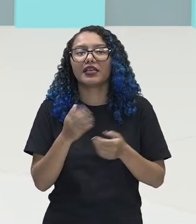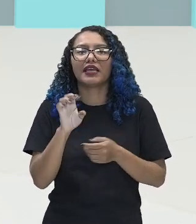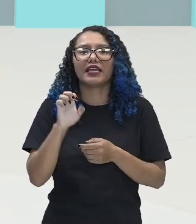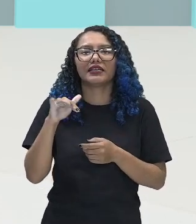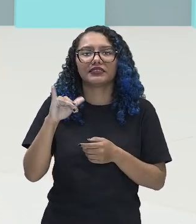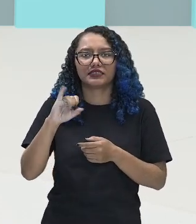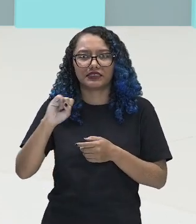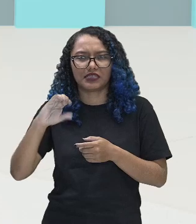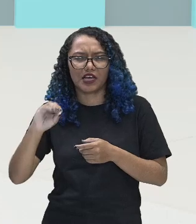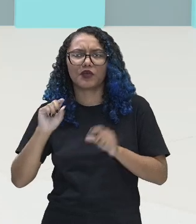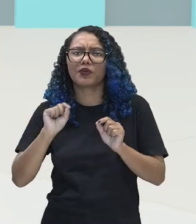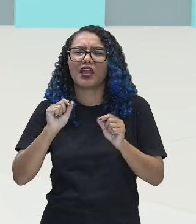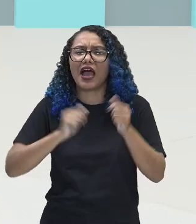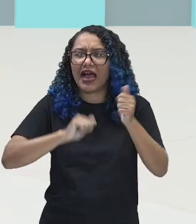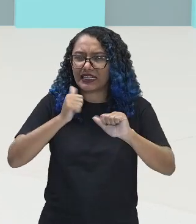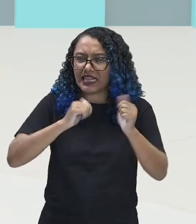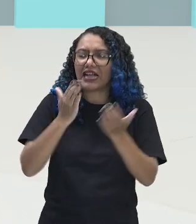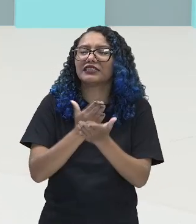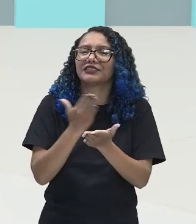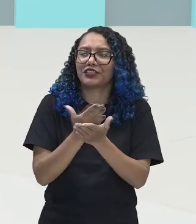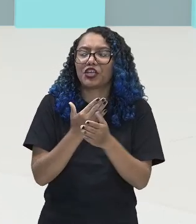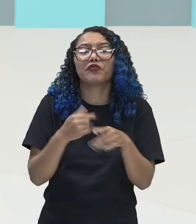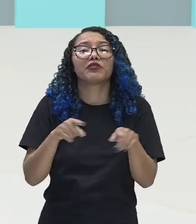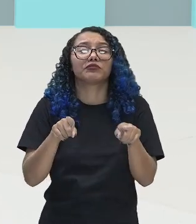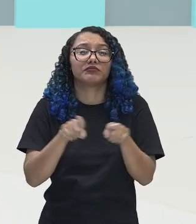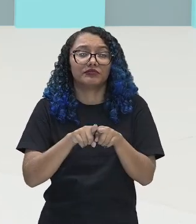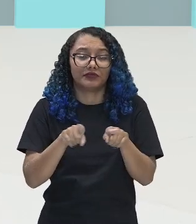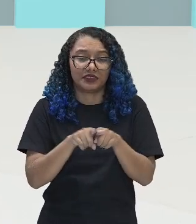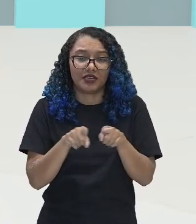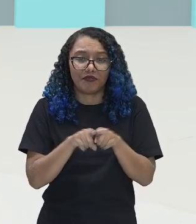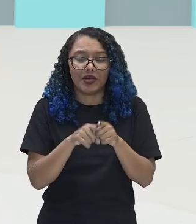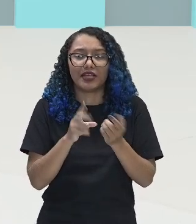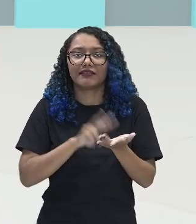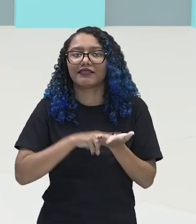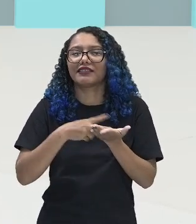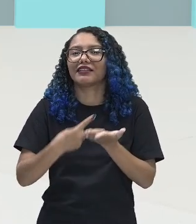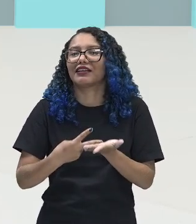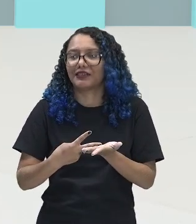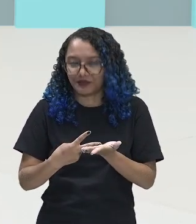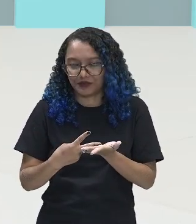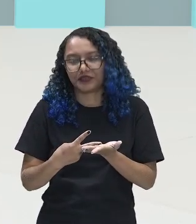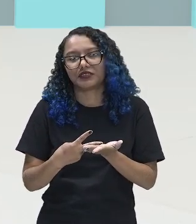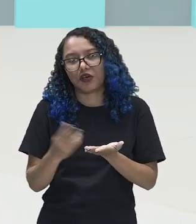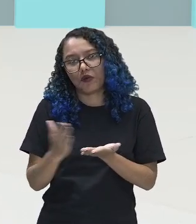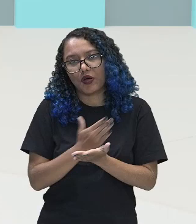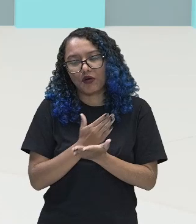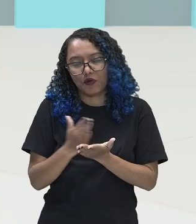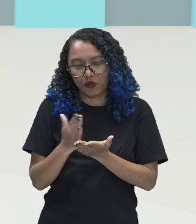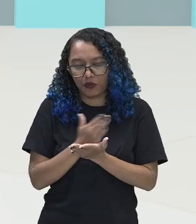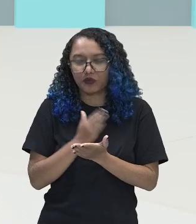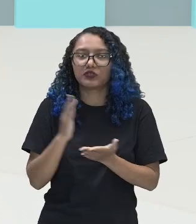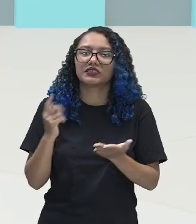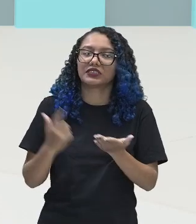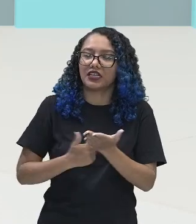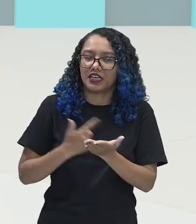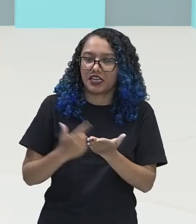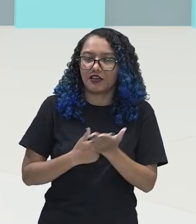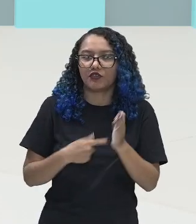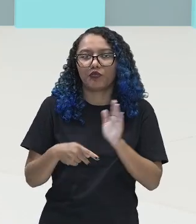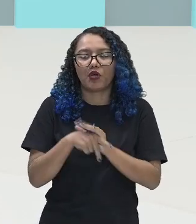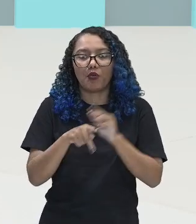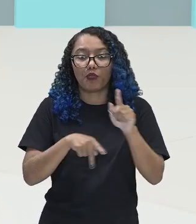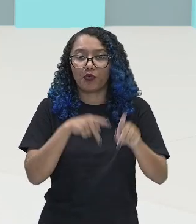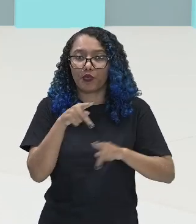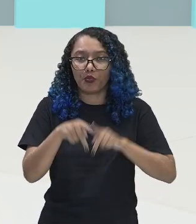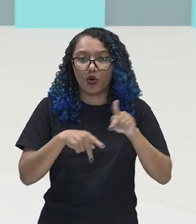obras, então também ela fez isso. Além disso, ela fez tradução, não é, de alguns livros aí de povos específicos. Então essa é a